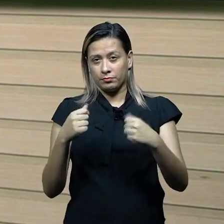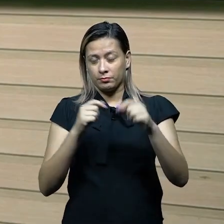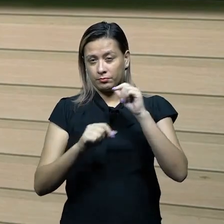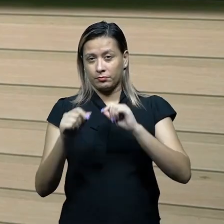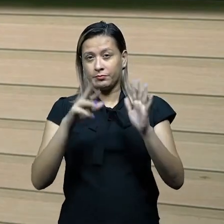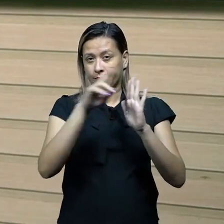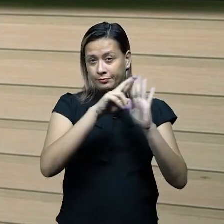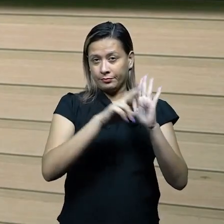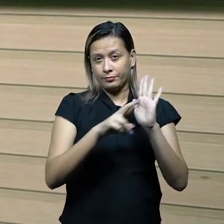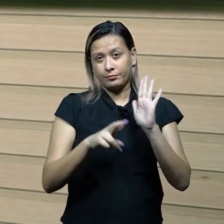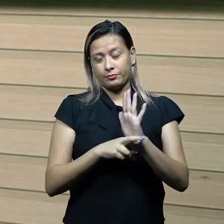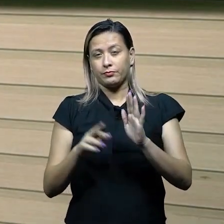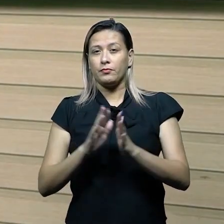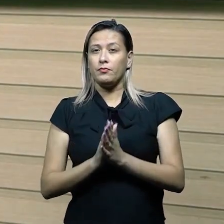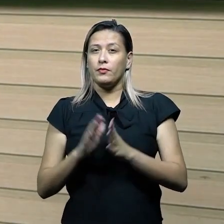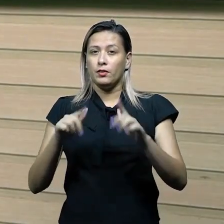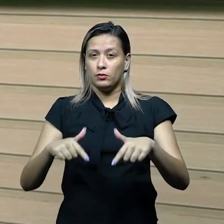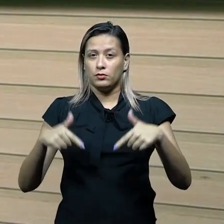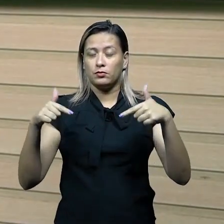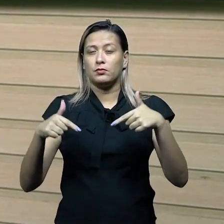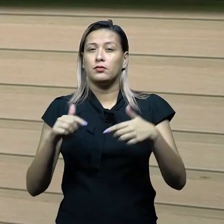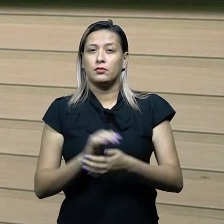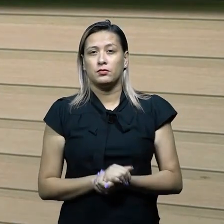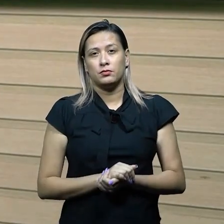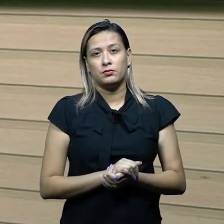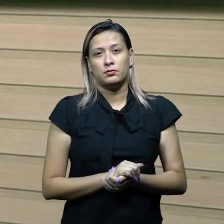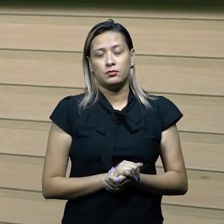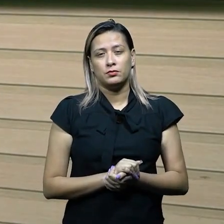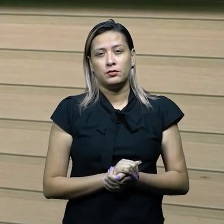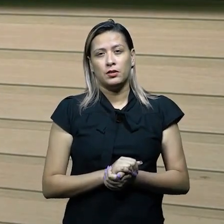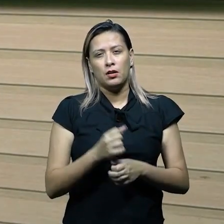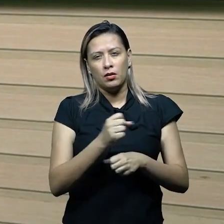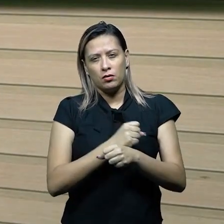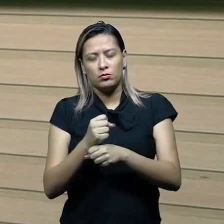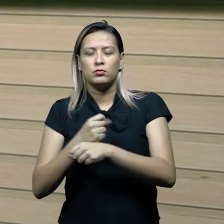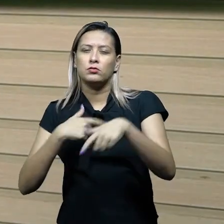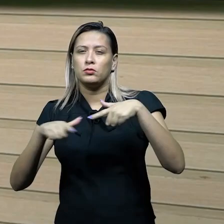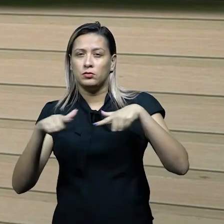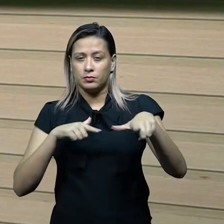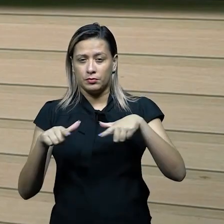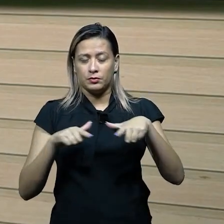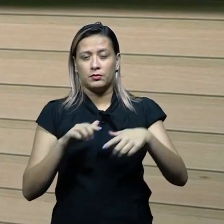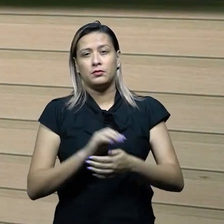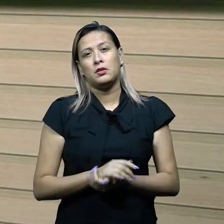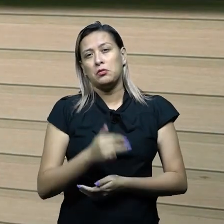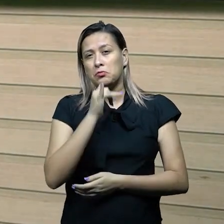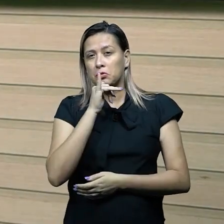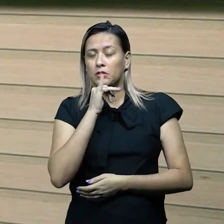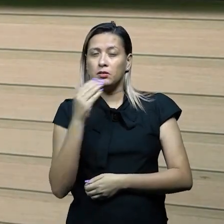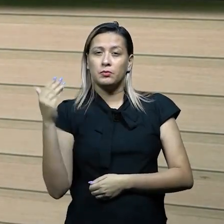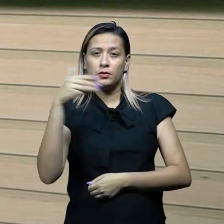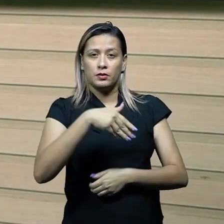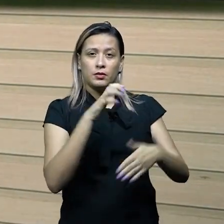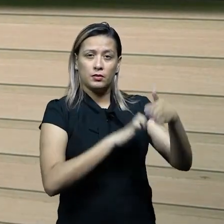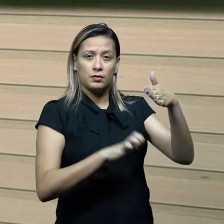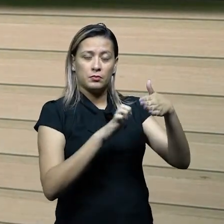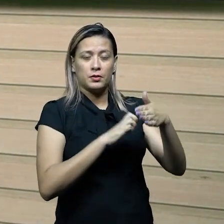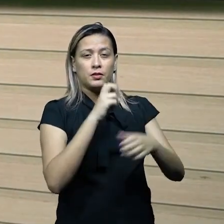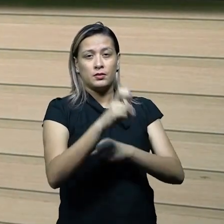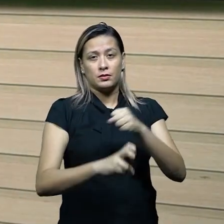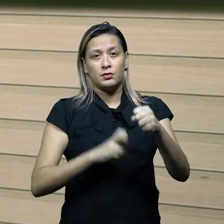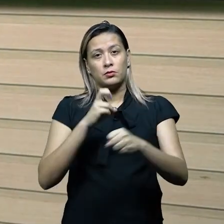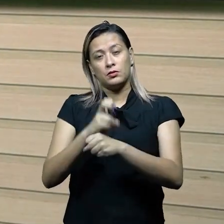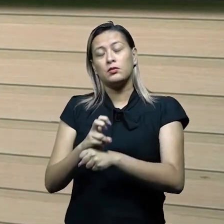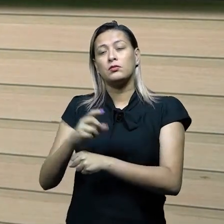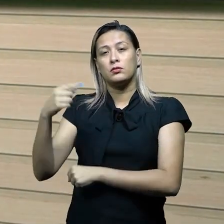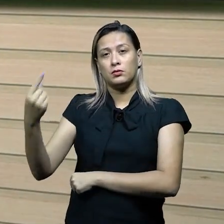critérios. Titulação, tempo de serviço, produtividade. Vou dar um exemplo. Então eu entrei numa empresa, 5